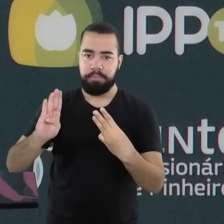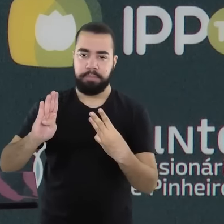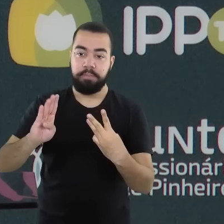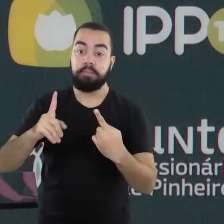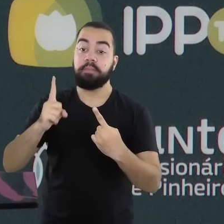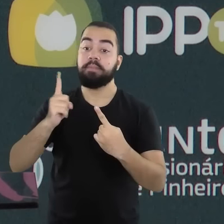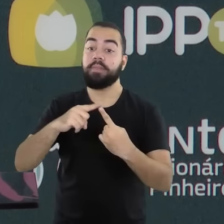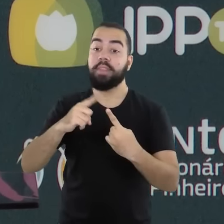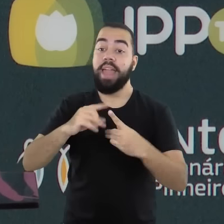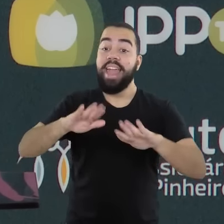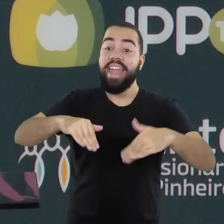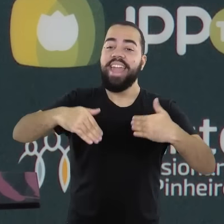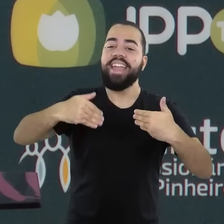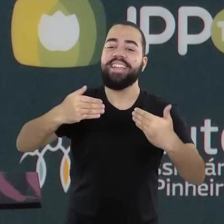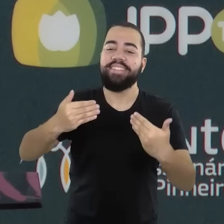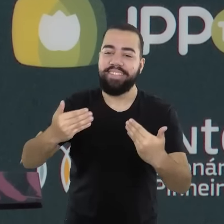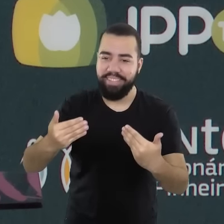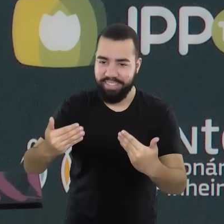Então,